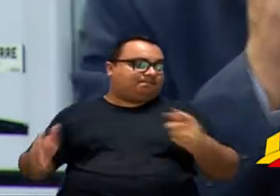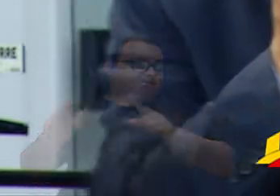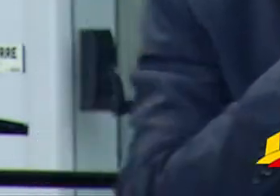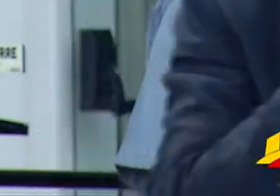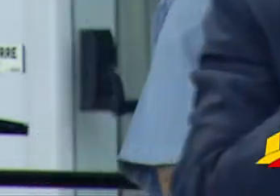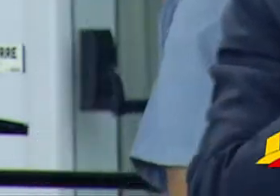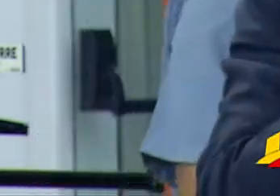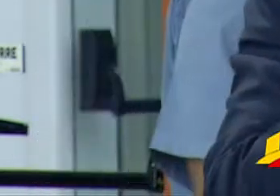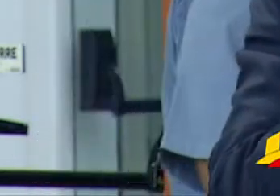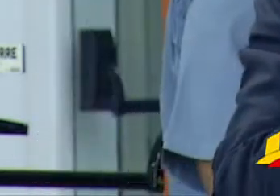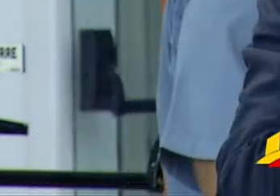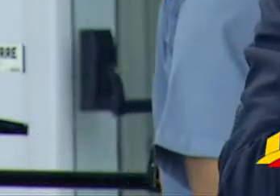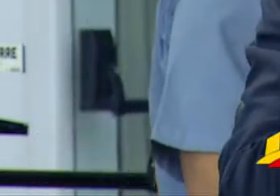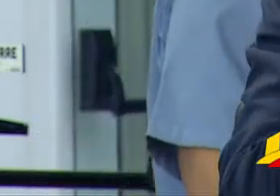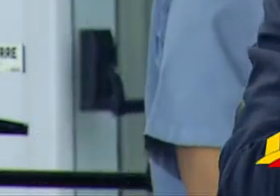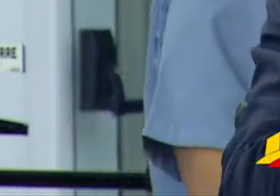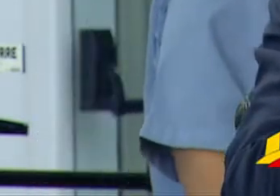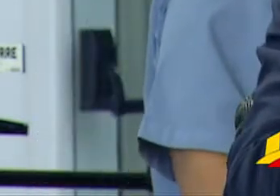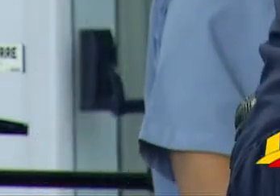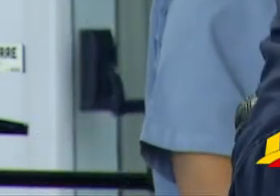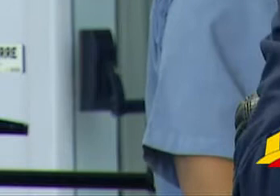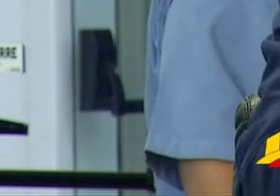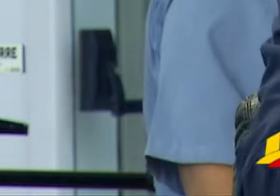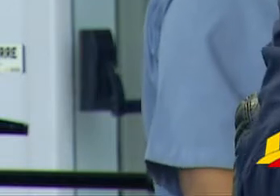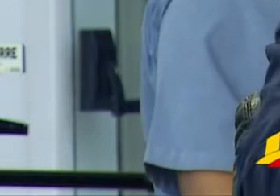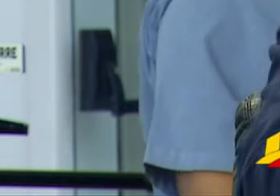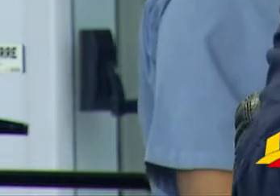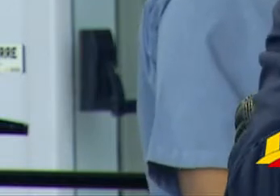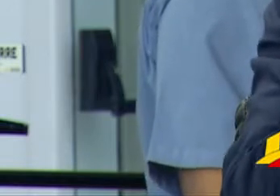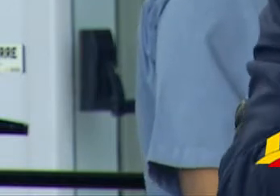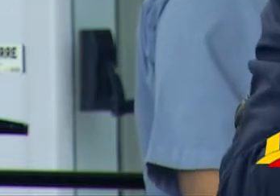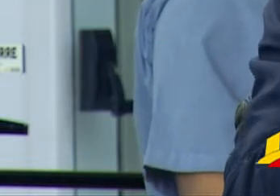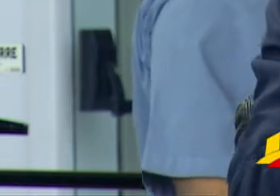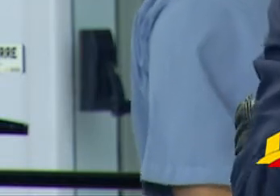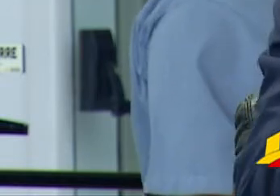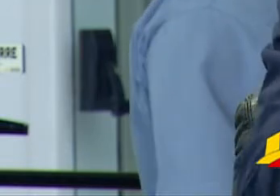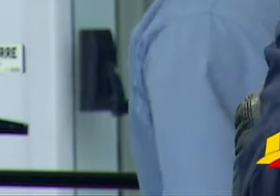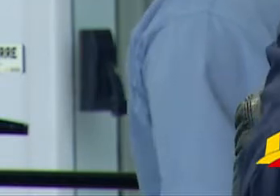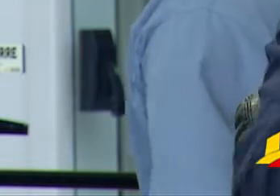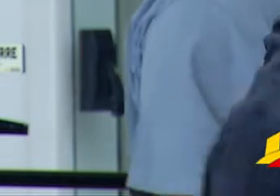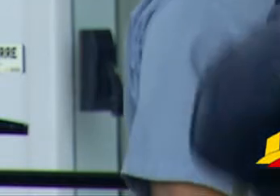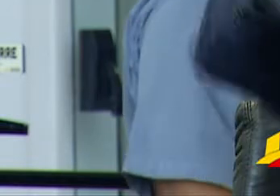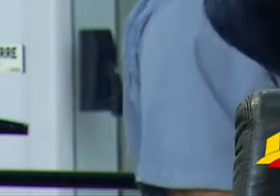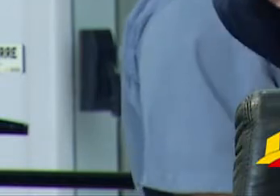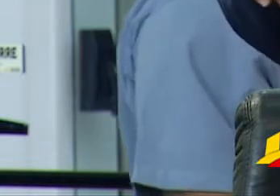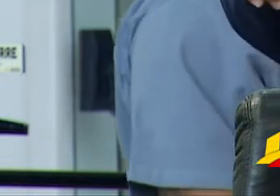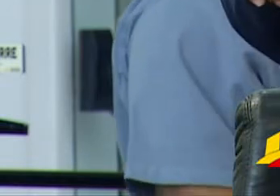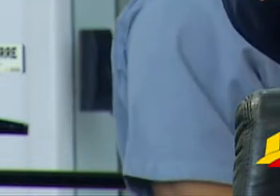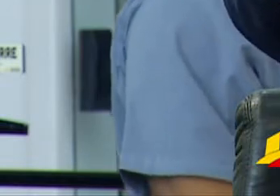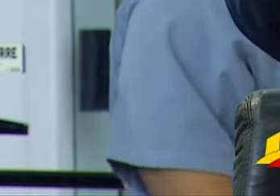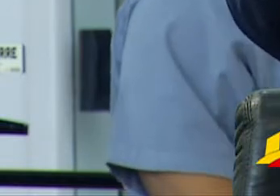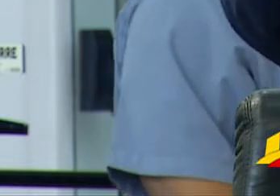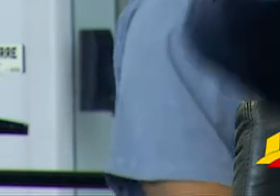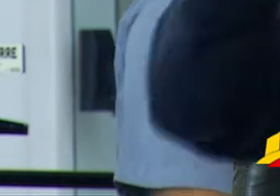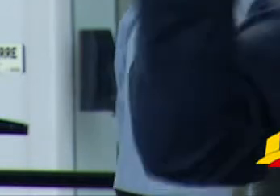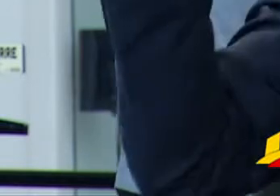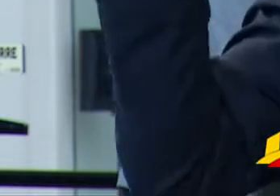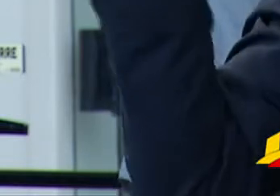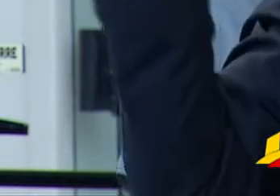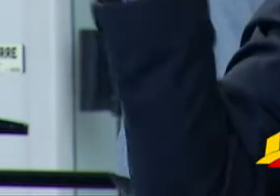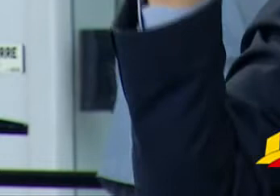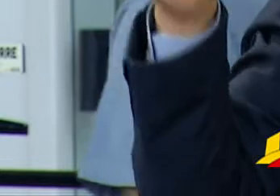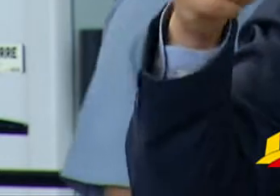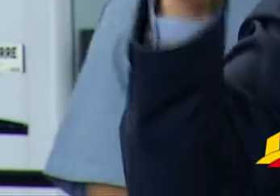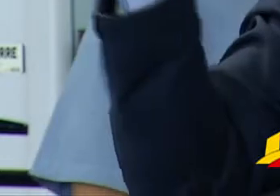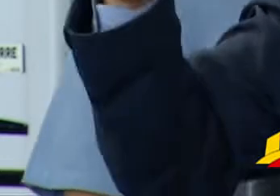secretário Thiago que é o diretor do diretor do sai eu fiz a mesma pergunta quando a apresentação pastor Alessandro estava do lado lá a